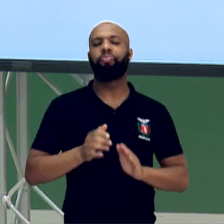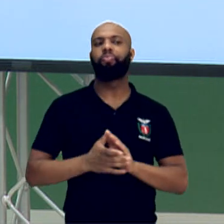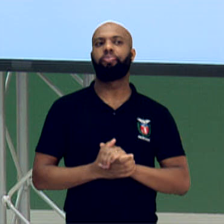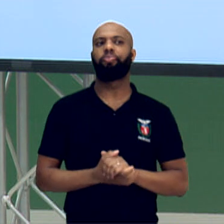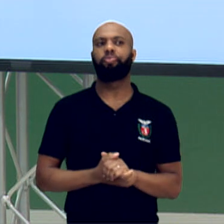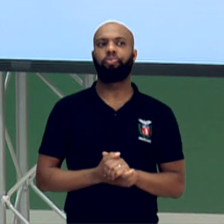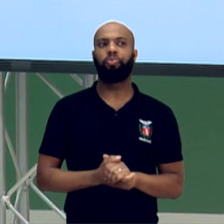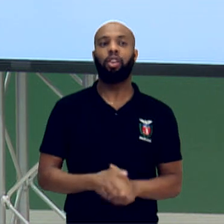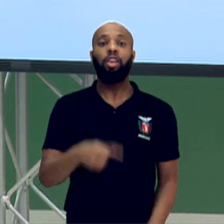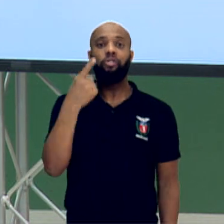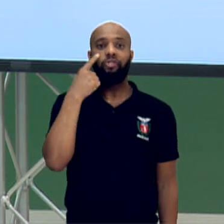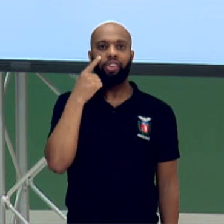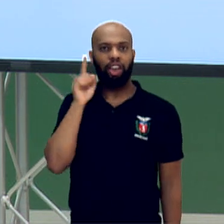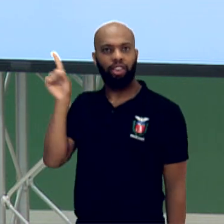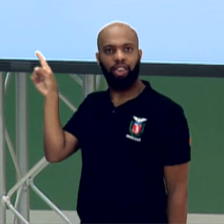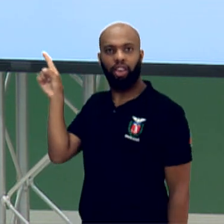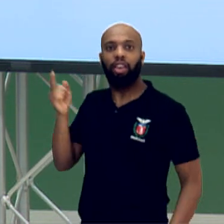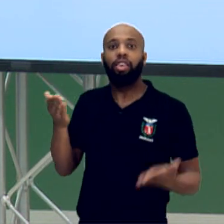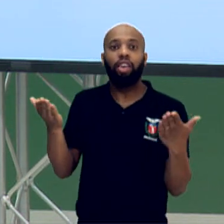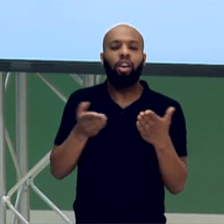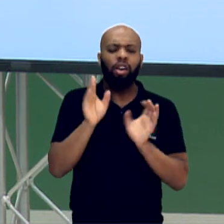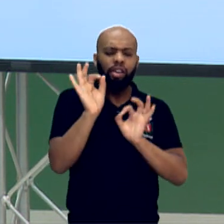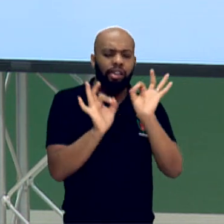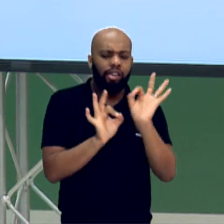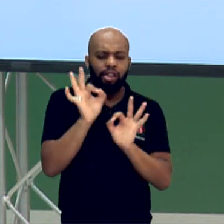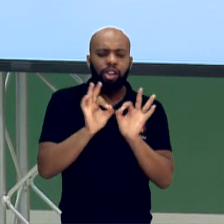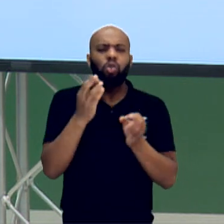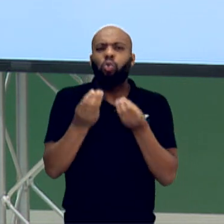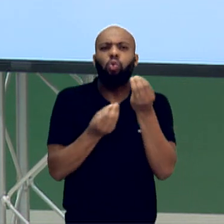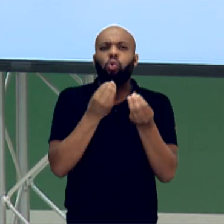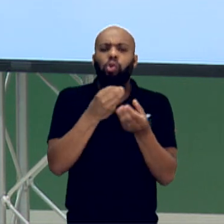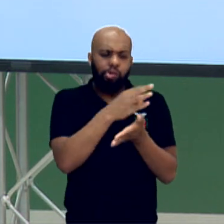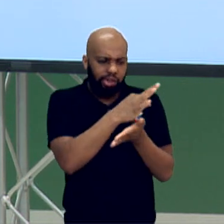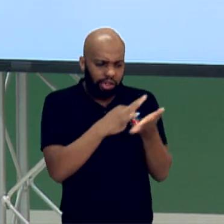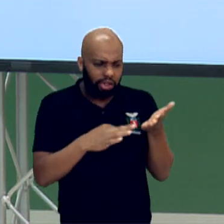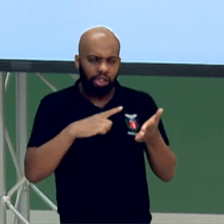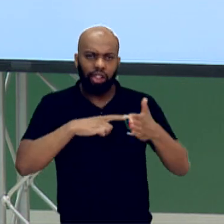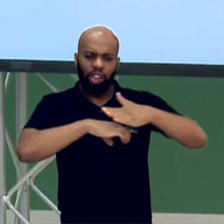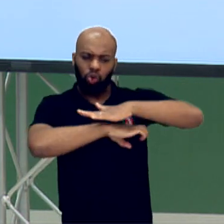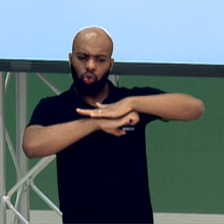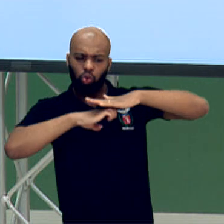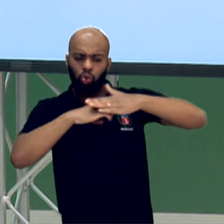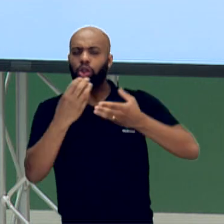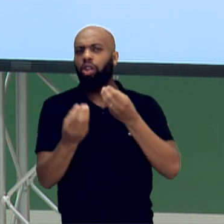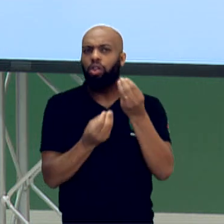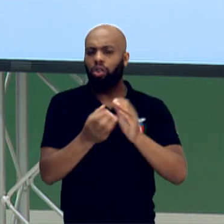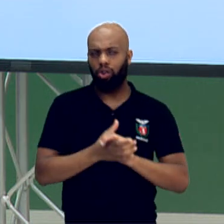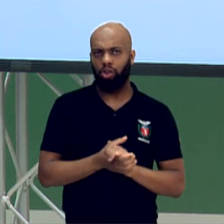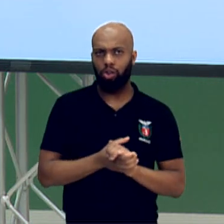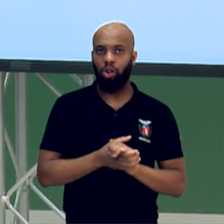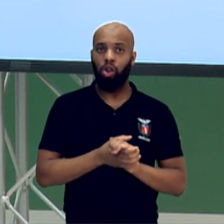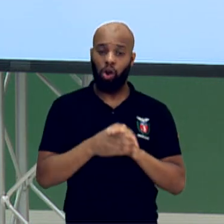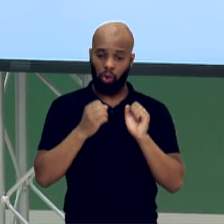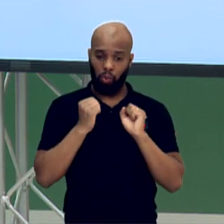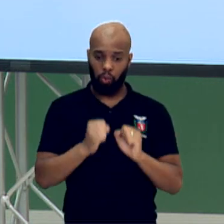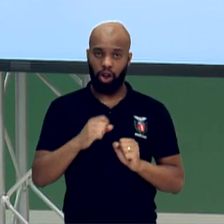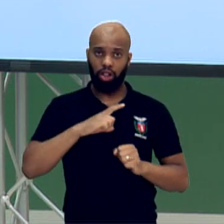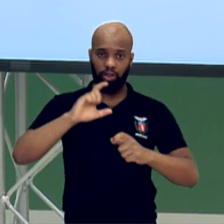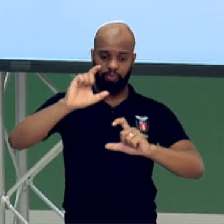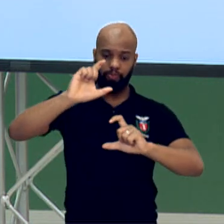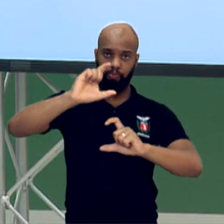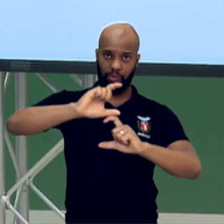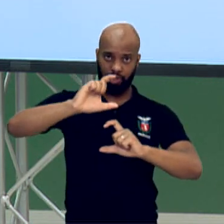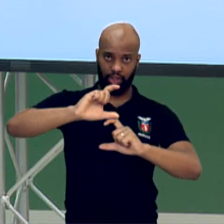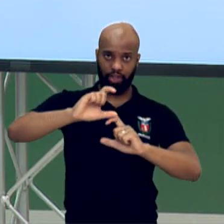Vejam só com relação à organização. Como que ele pode se estruturar como texto? Ele pode se organizar em